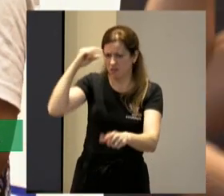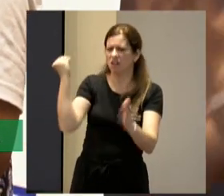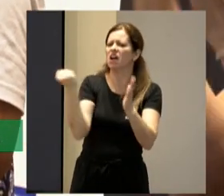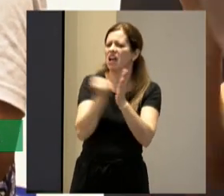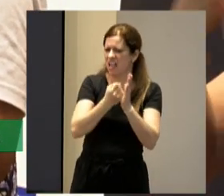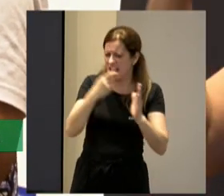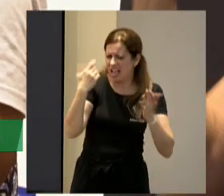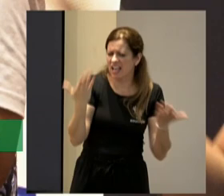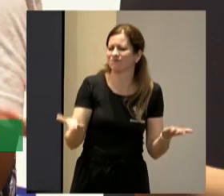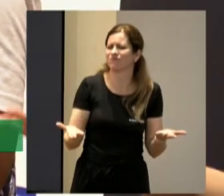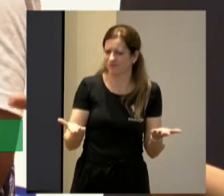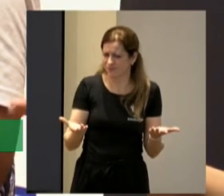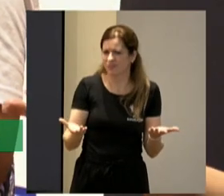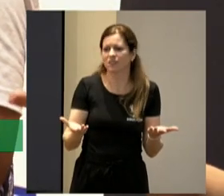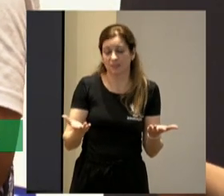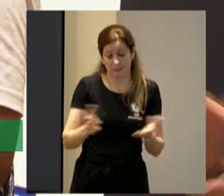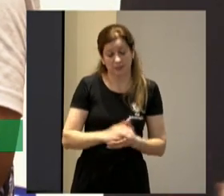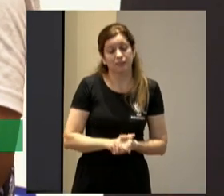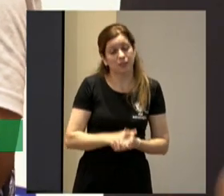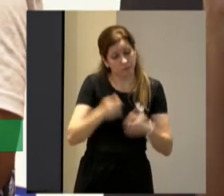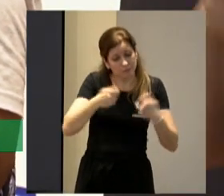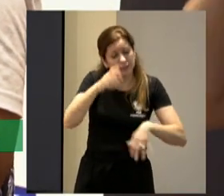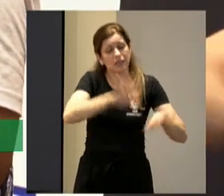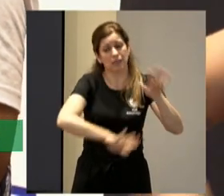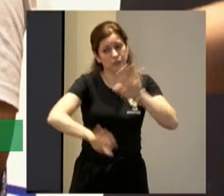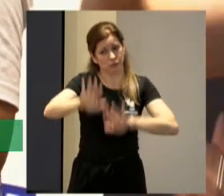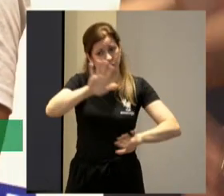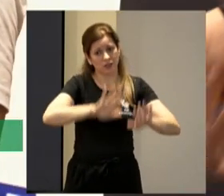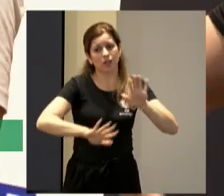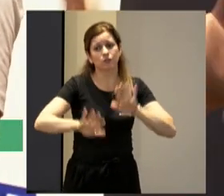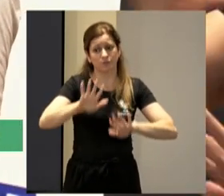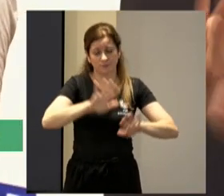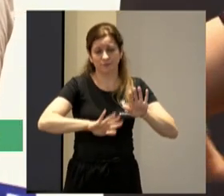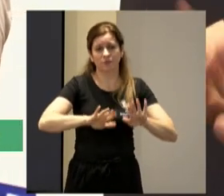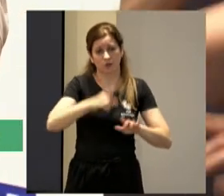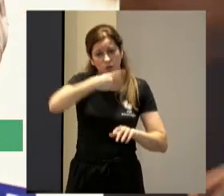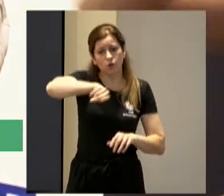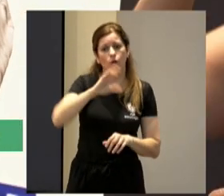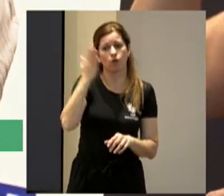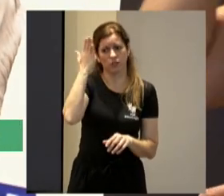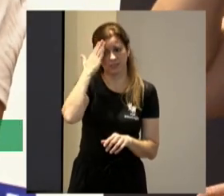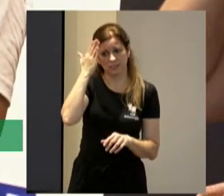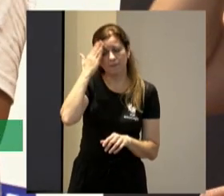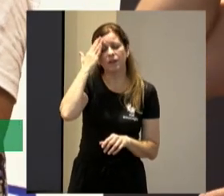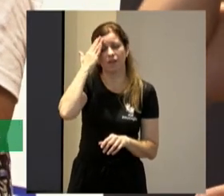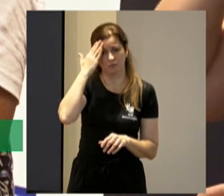são identificados etnia, quais que ficam de fora. A gente sabe que, com